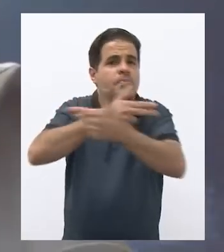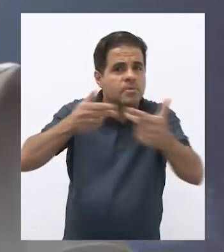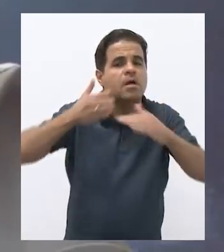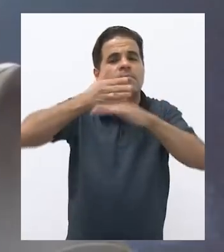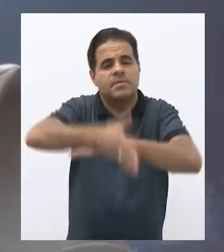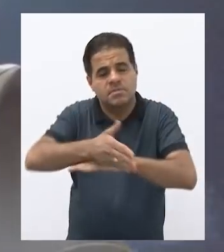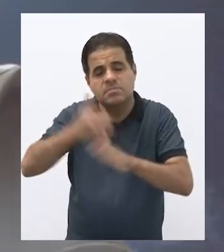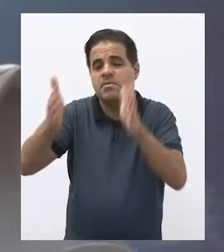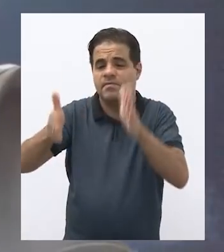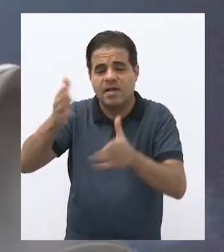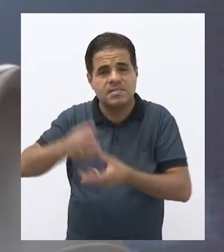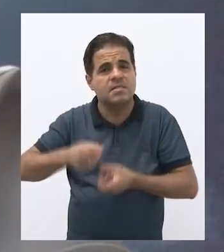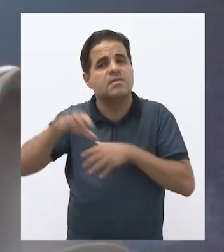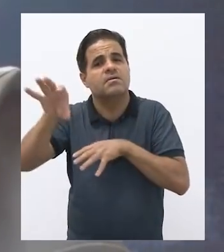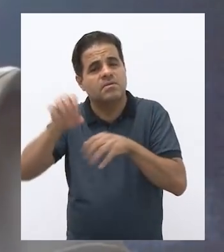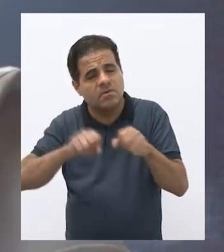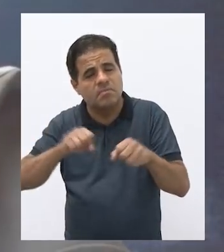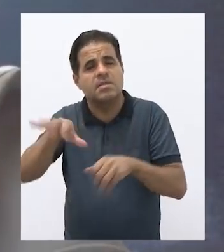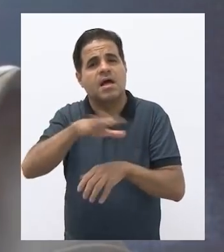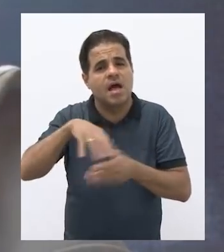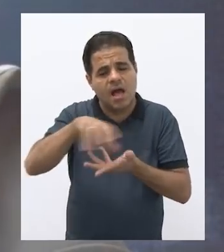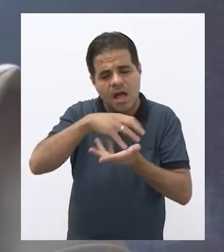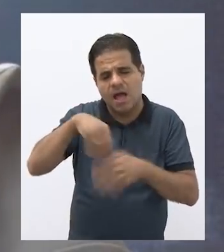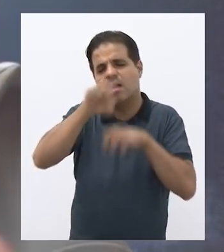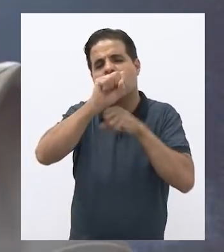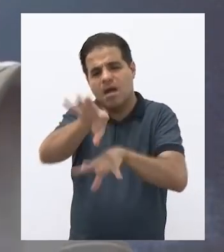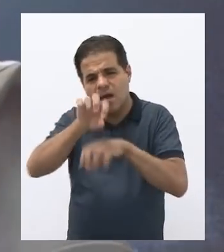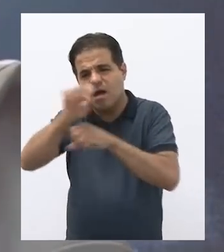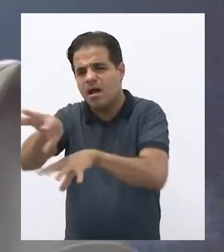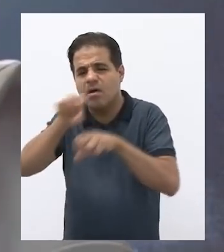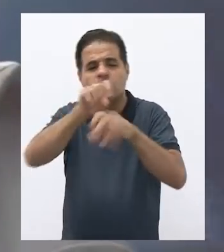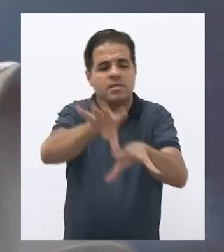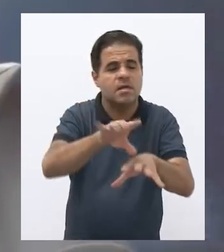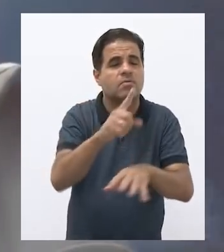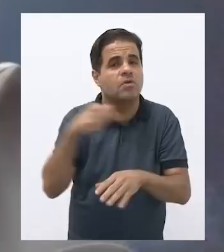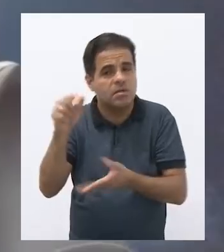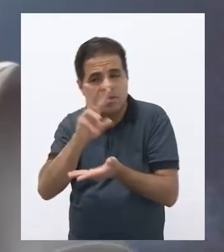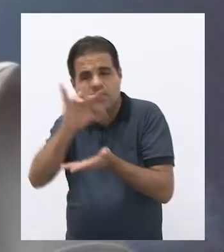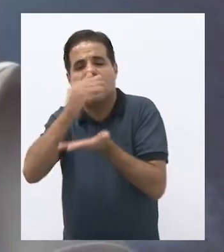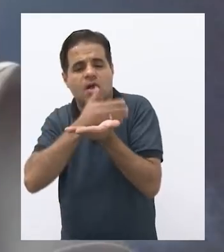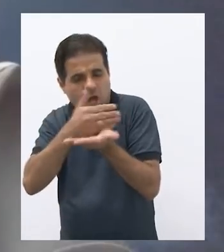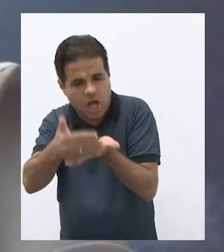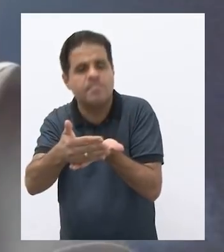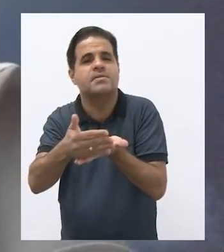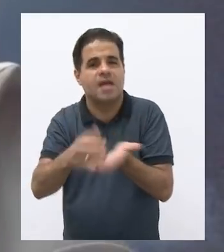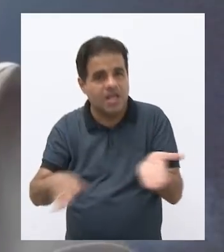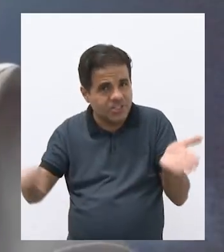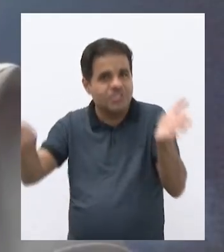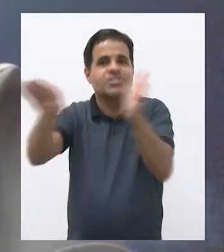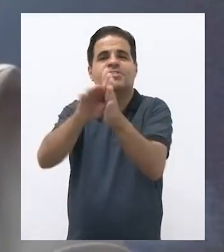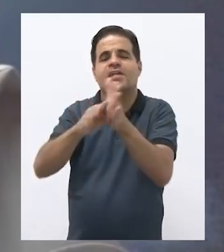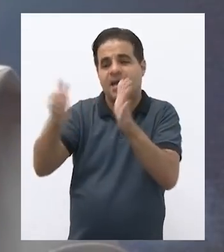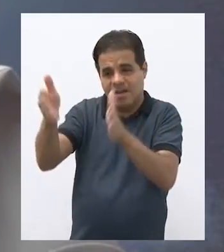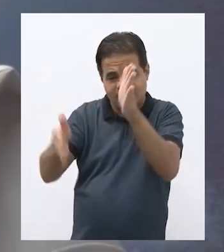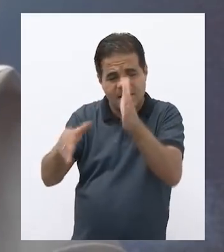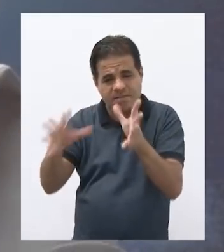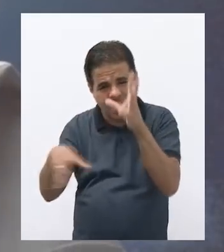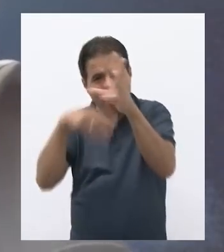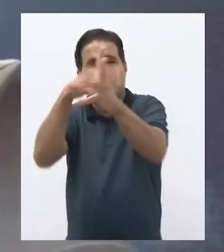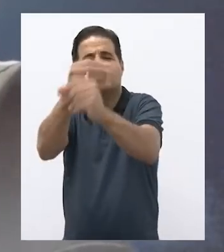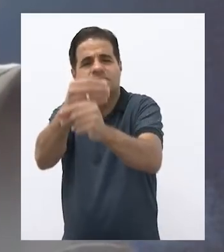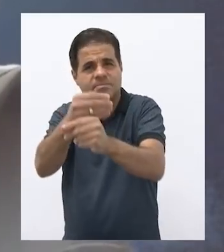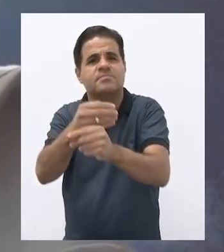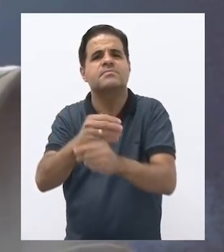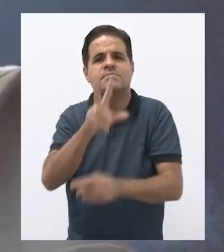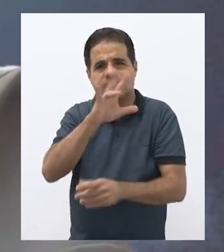passando por uma fase de informação/educação. E aí a gente vai começar a chegar numa fase de uma implementação mais